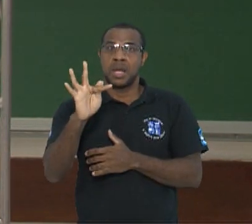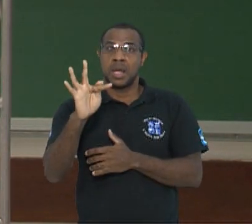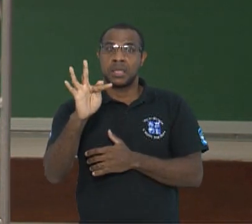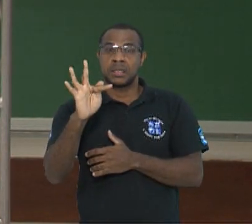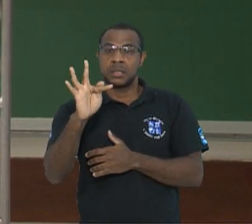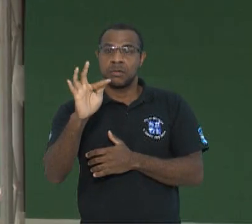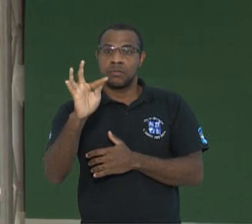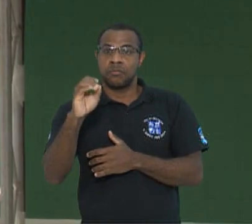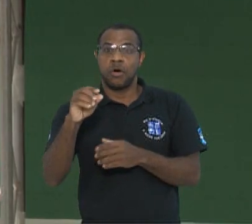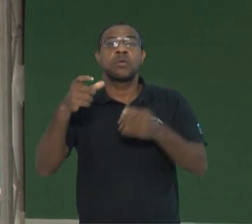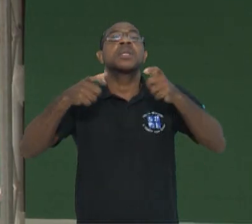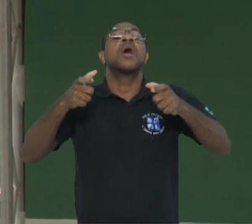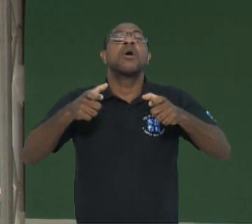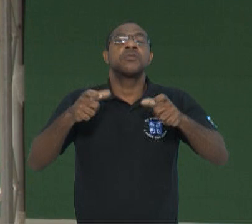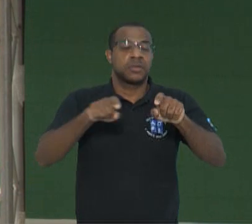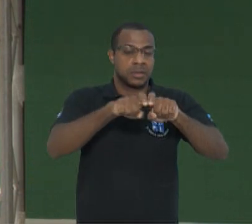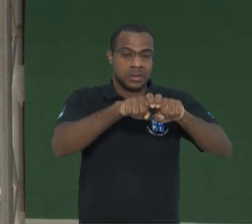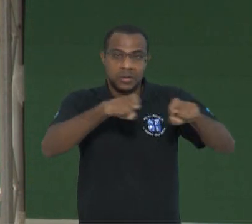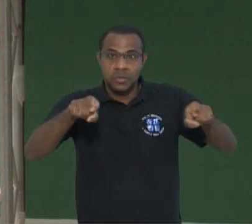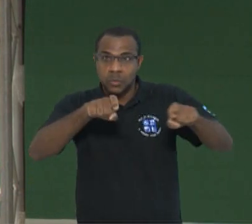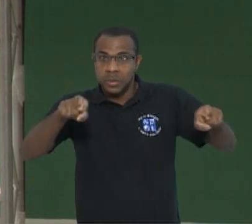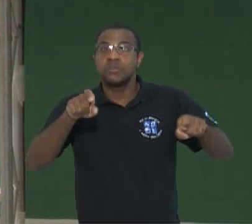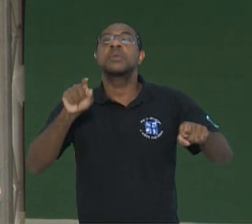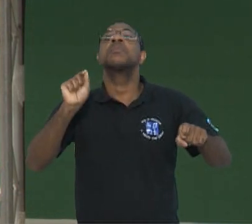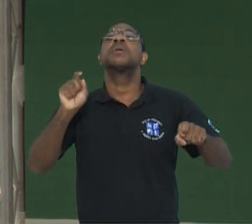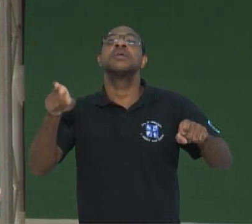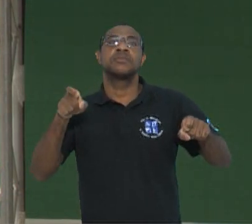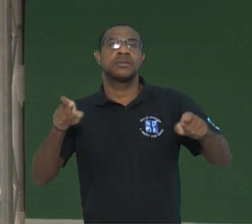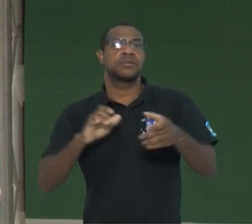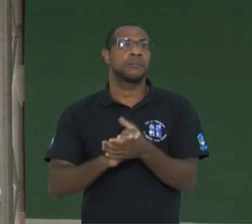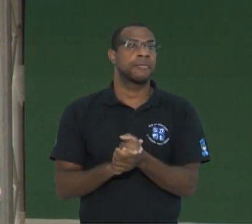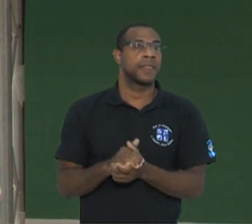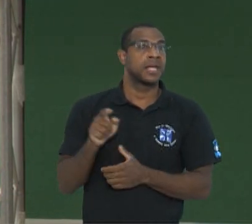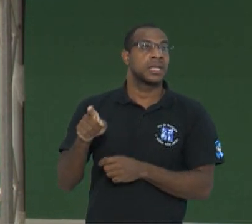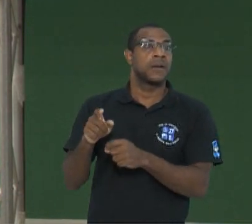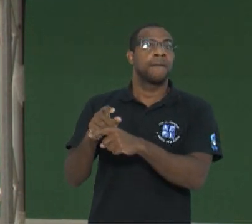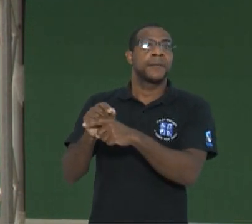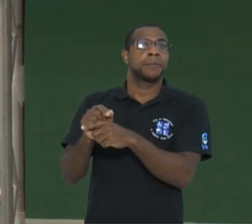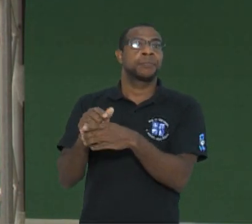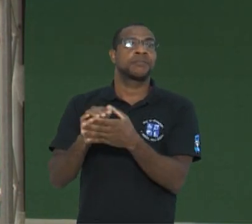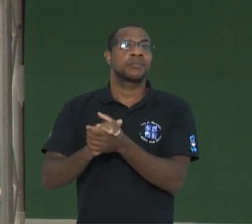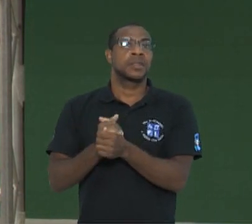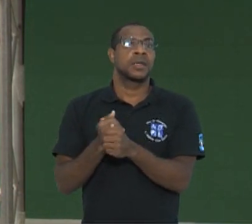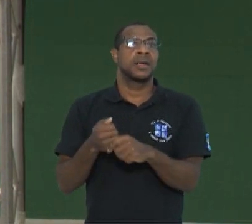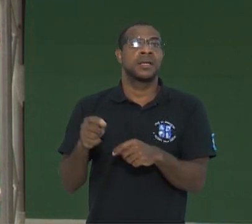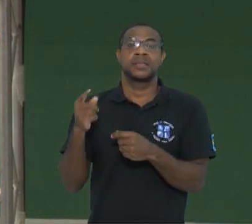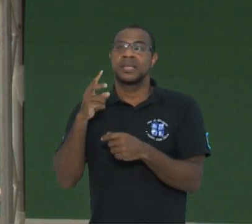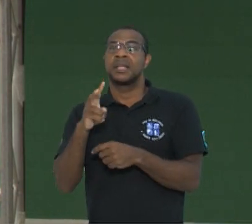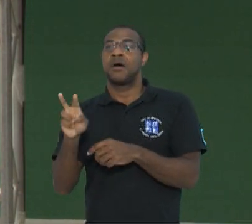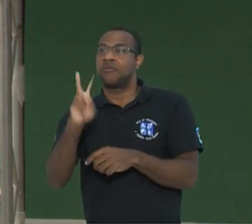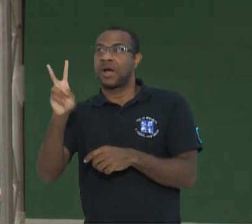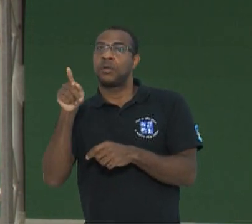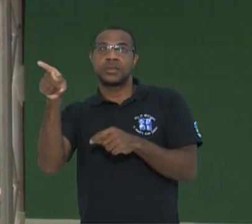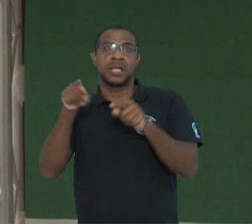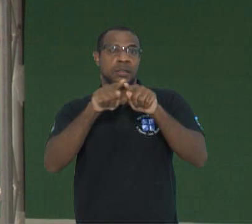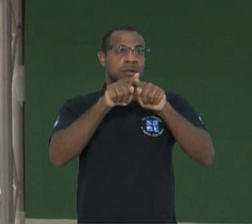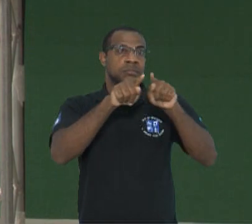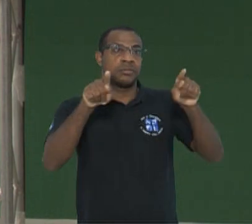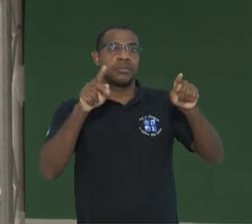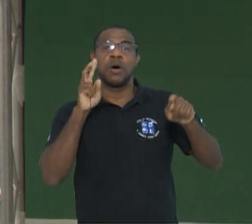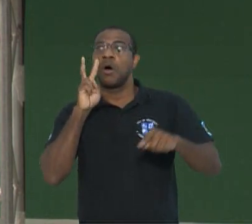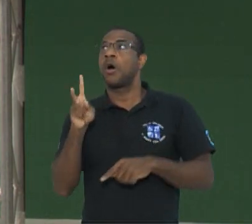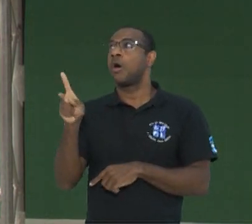tenho que a² vale 9 e que b² vale 16. Deixei